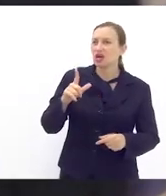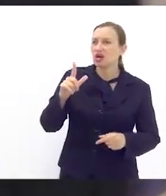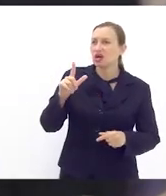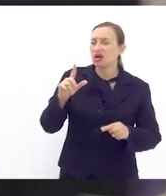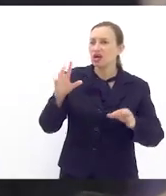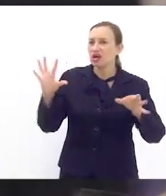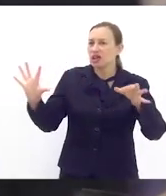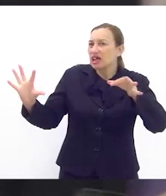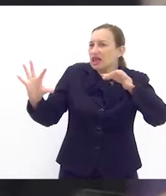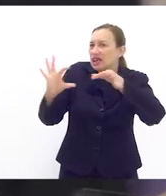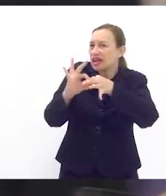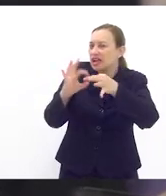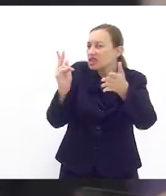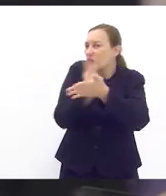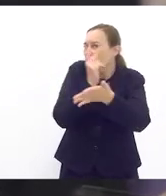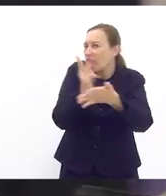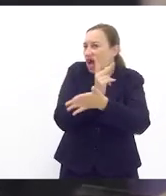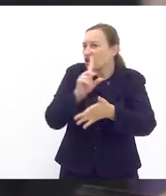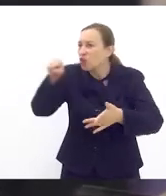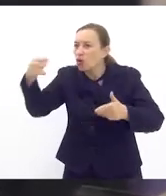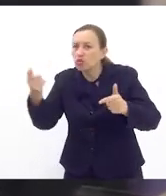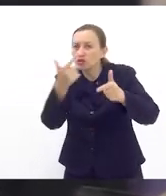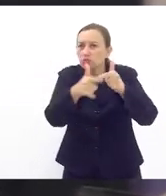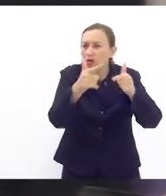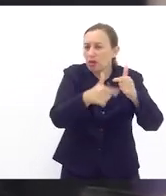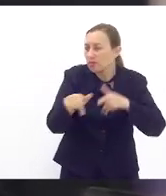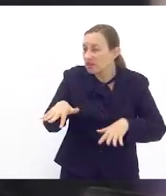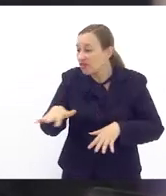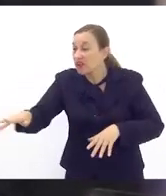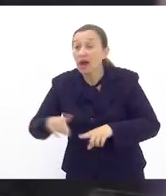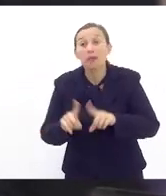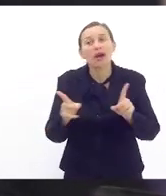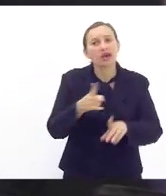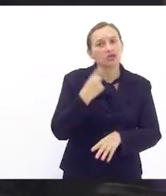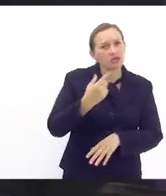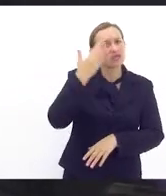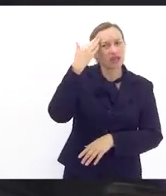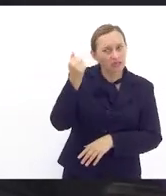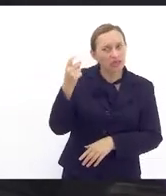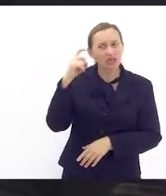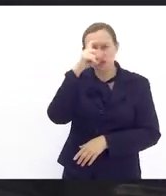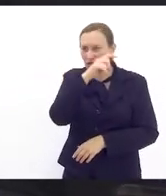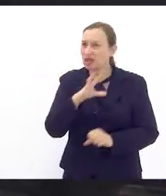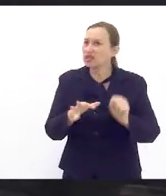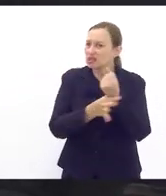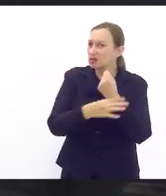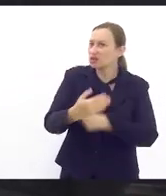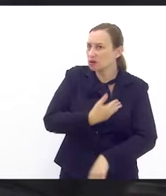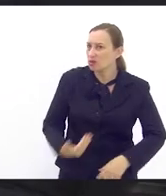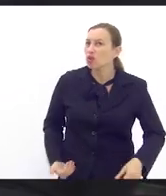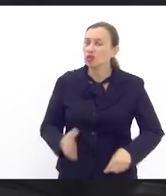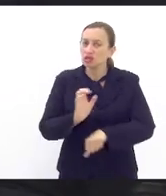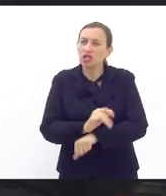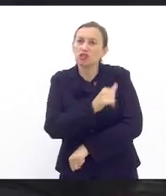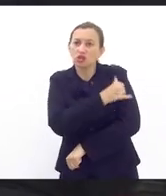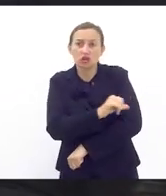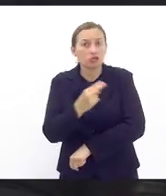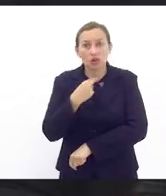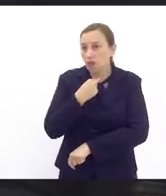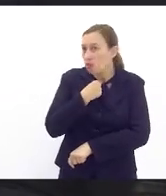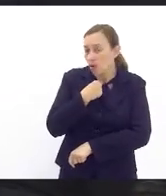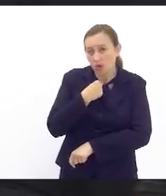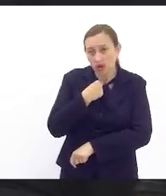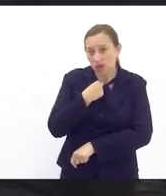tem lá é outros problemas nas comunidades mas a gente sabendo da dificuldade de Segurança Pública do Estado do Rio de Janeiro ainda assim não pode